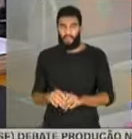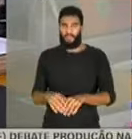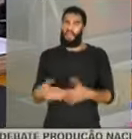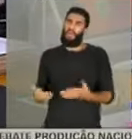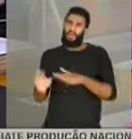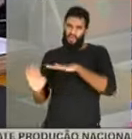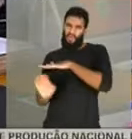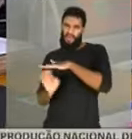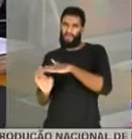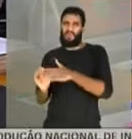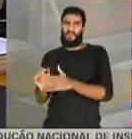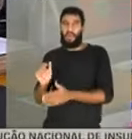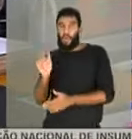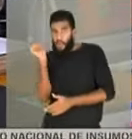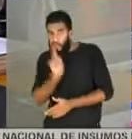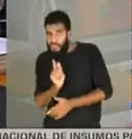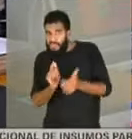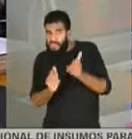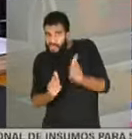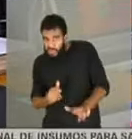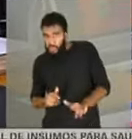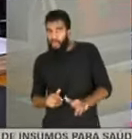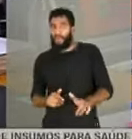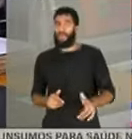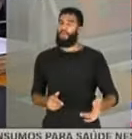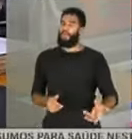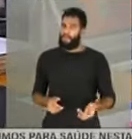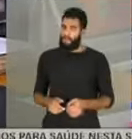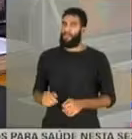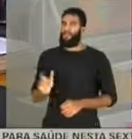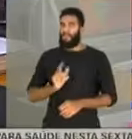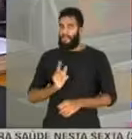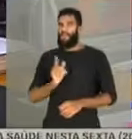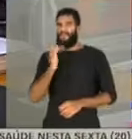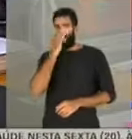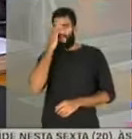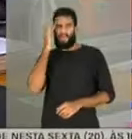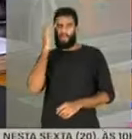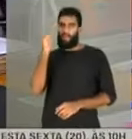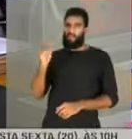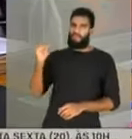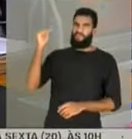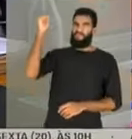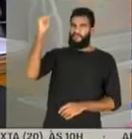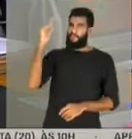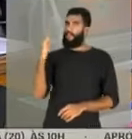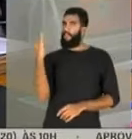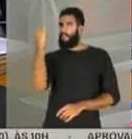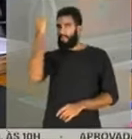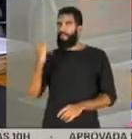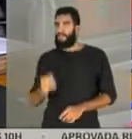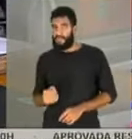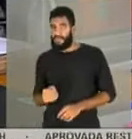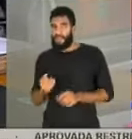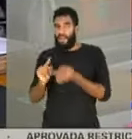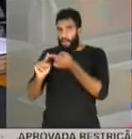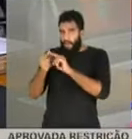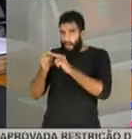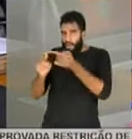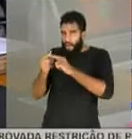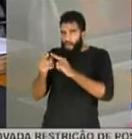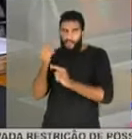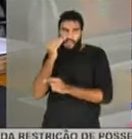empresa assim conseguir um negócio desse, foi gente muito importante que fez essa